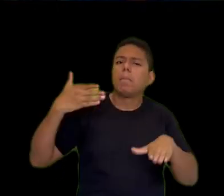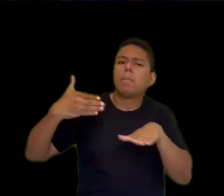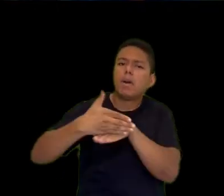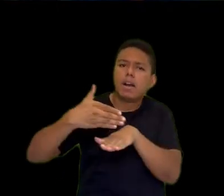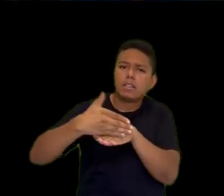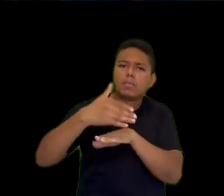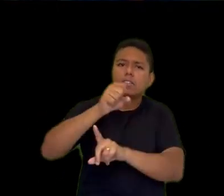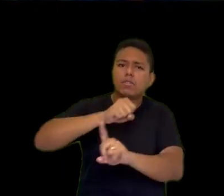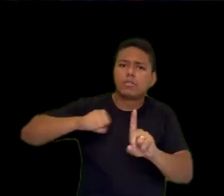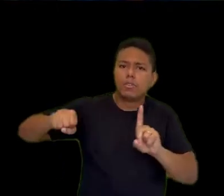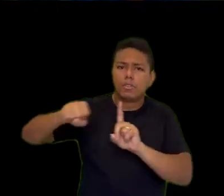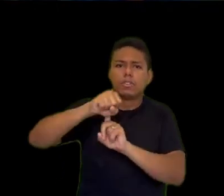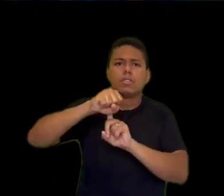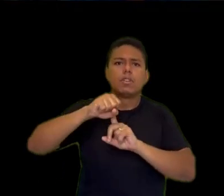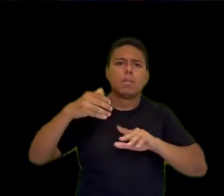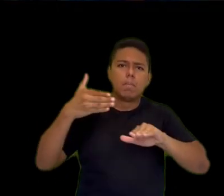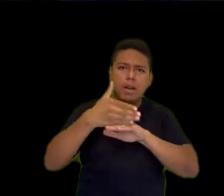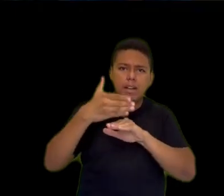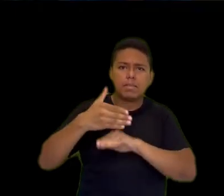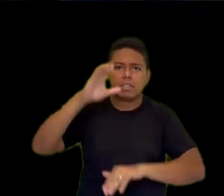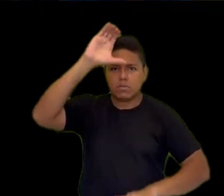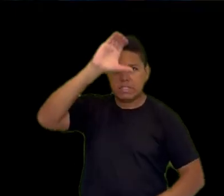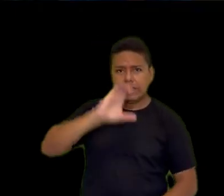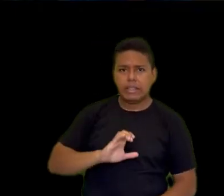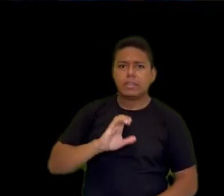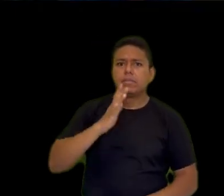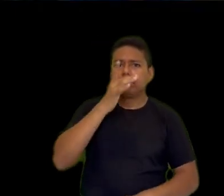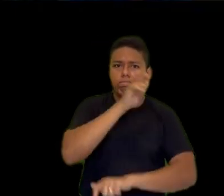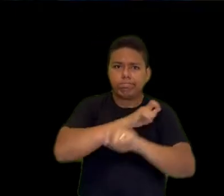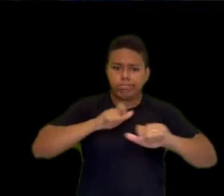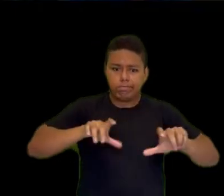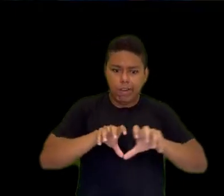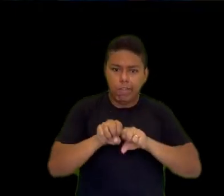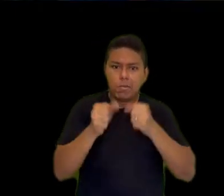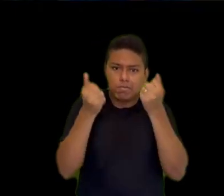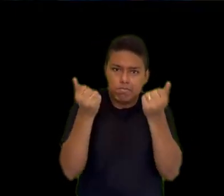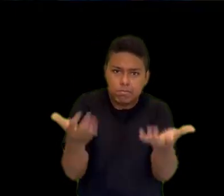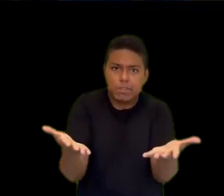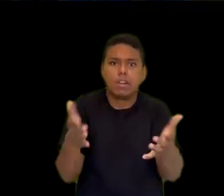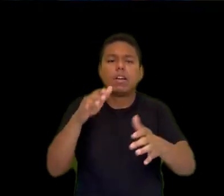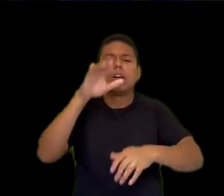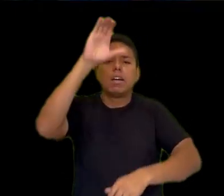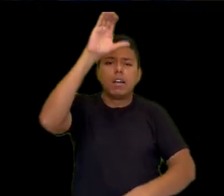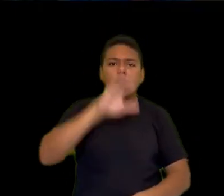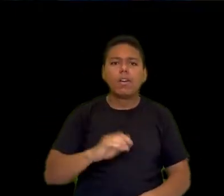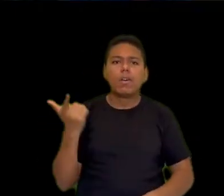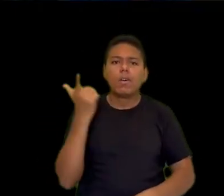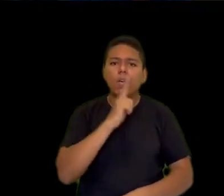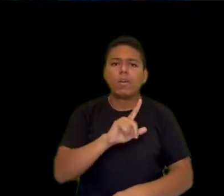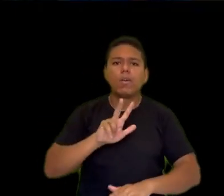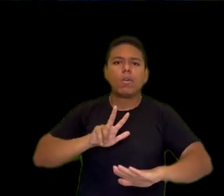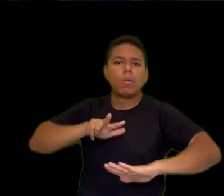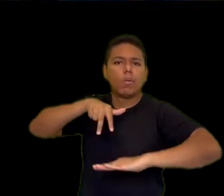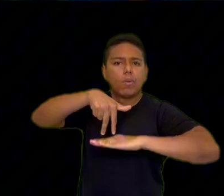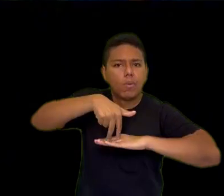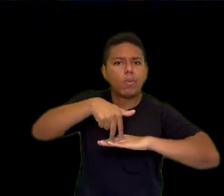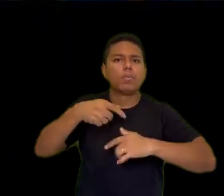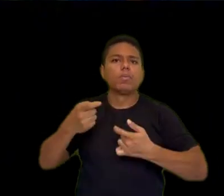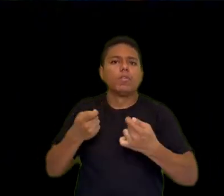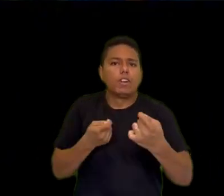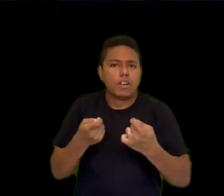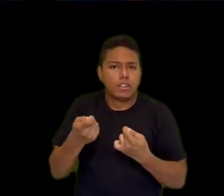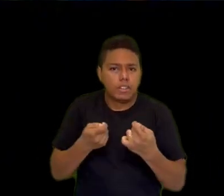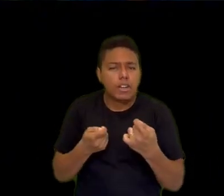a formação dos cidadãos para que eles possam também gerenciar o risco junto com a vigilância sanitária, junto com o